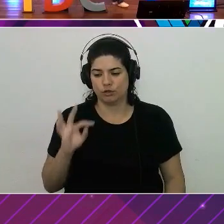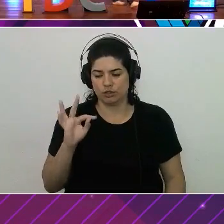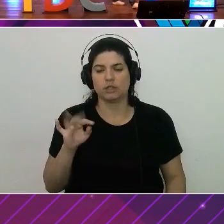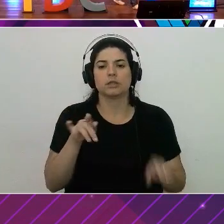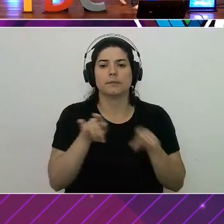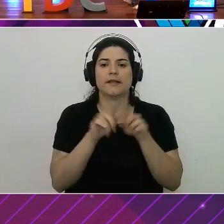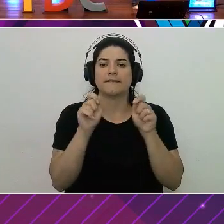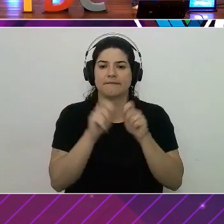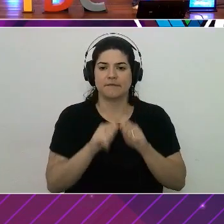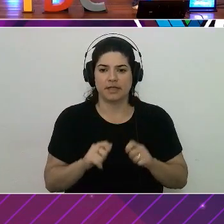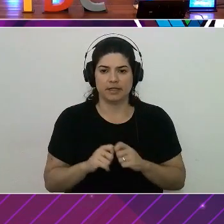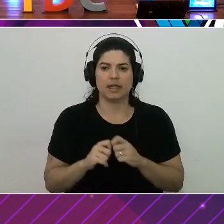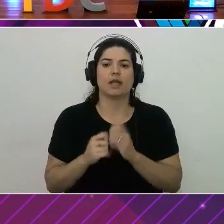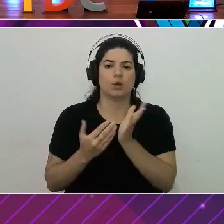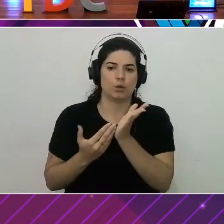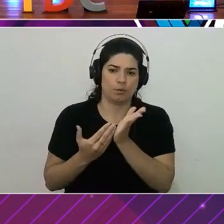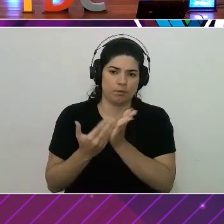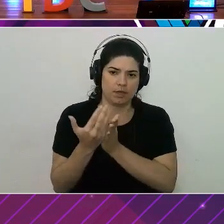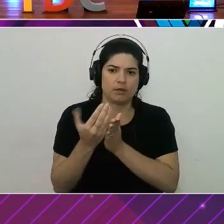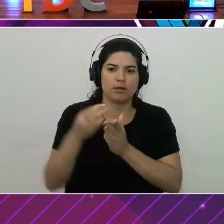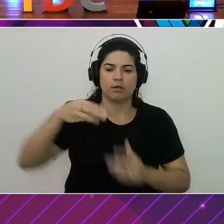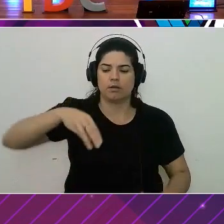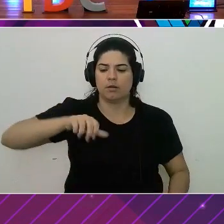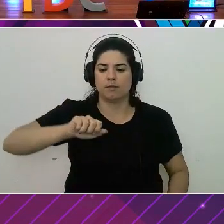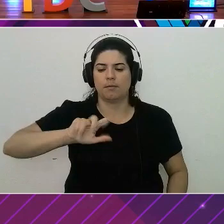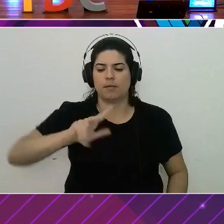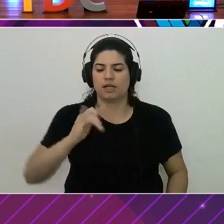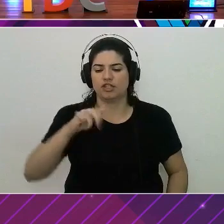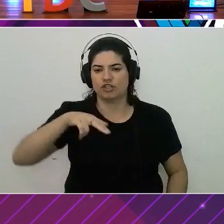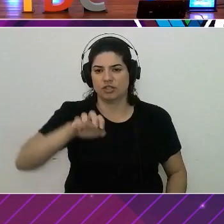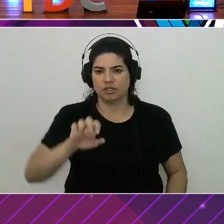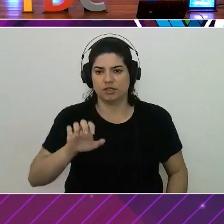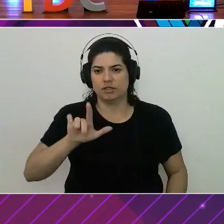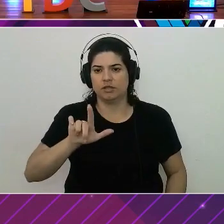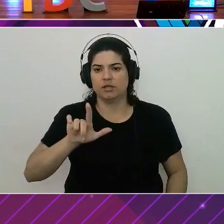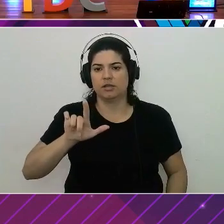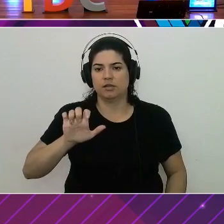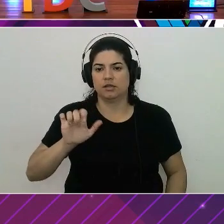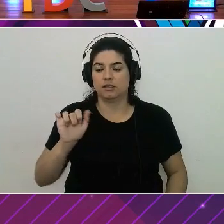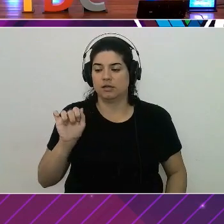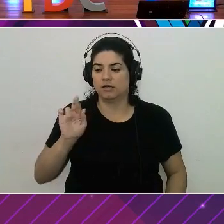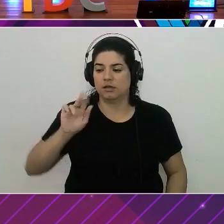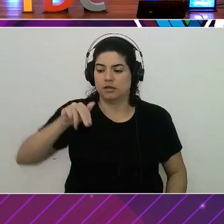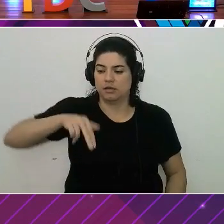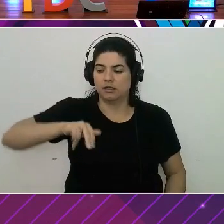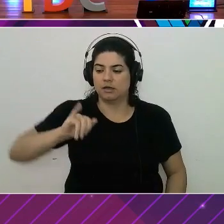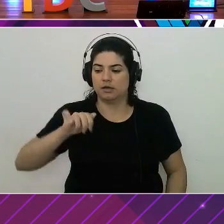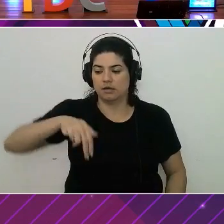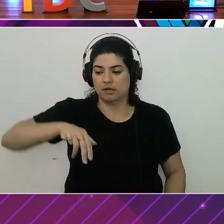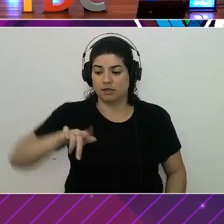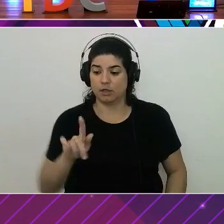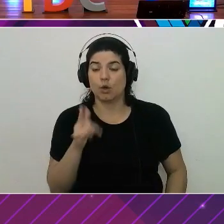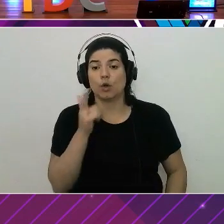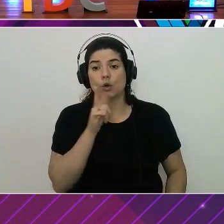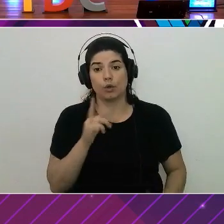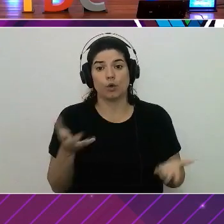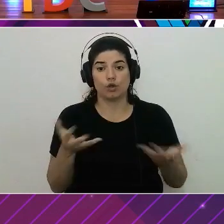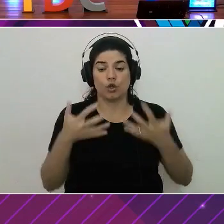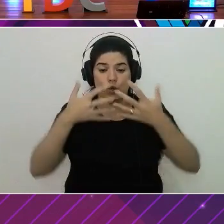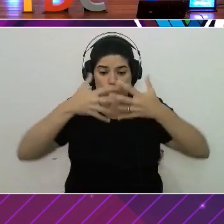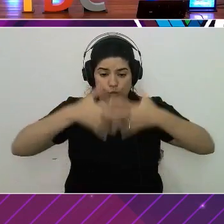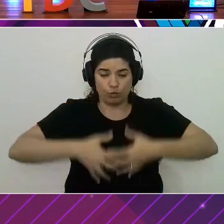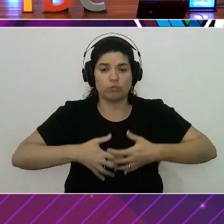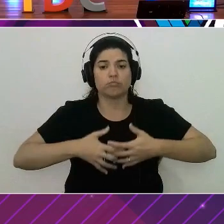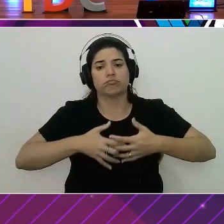machine learning e hoje também o HeatWave ele é uma ferramenta multicloud, tá? Então você consegue rodar o HeatWave em várias